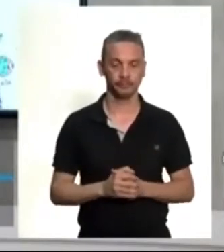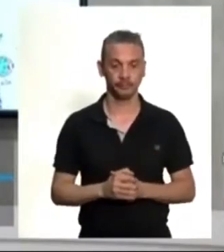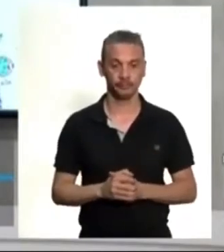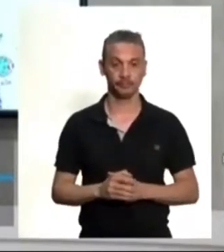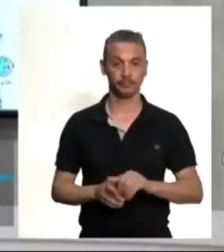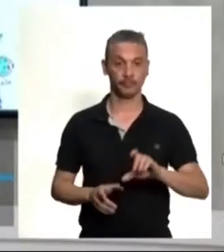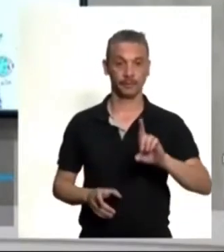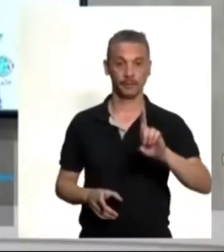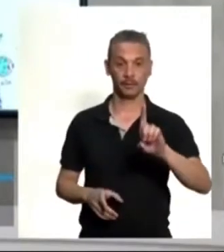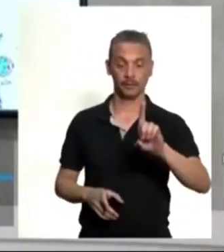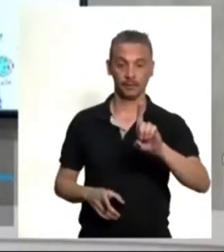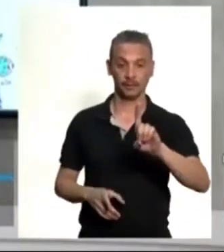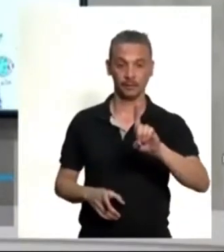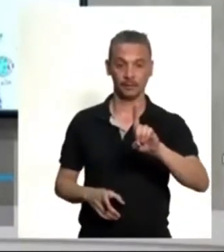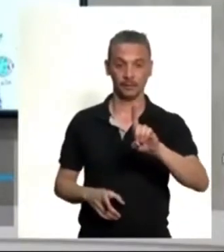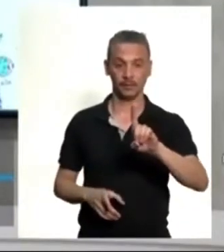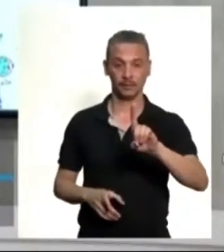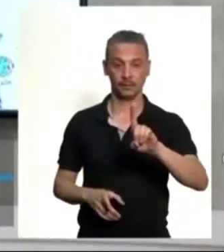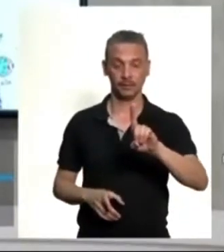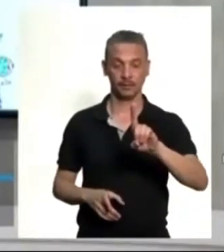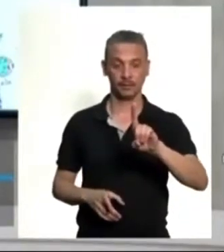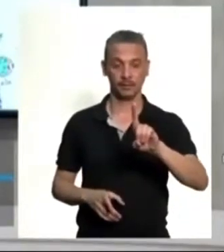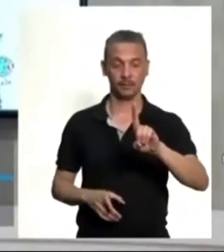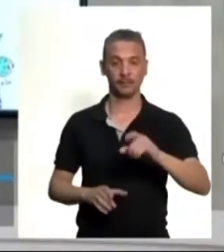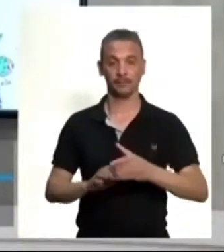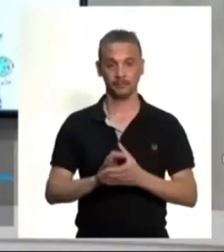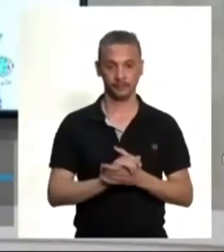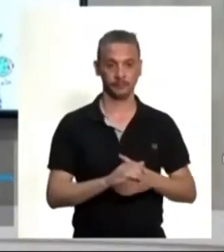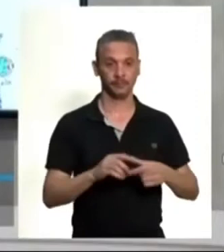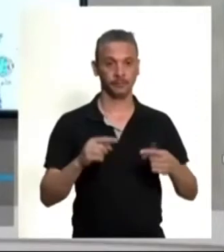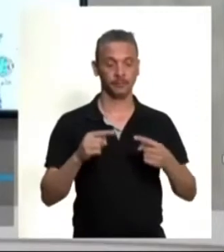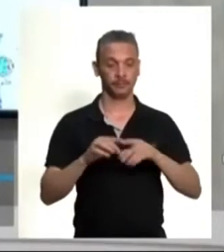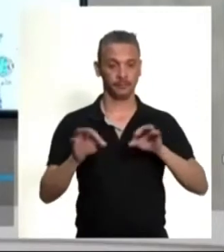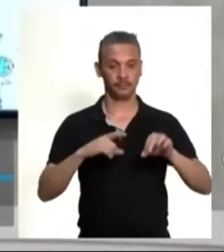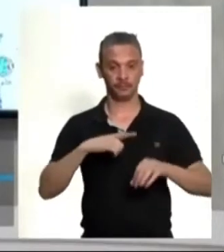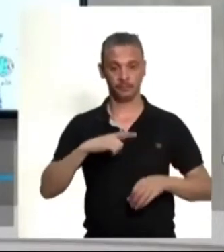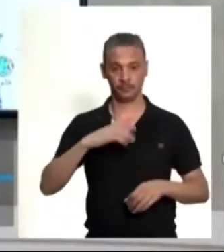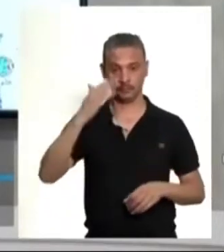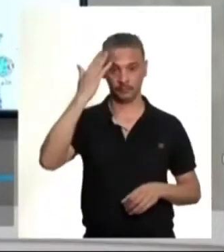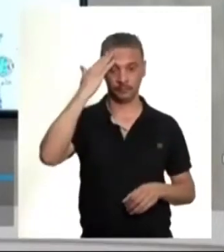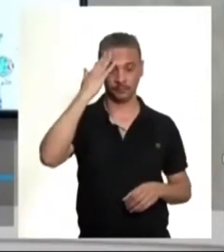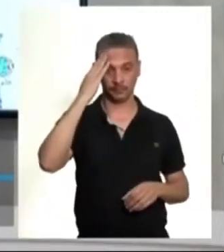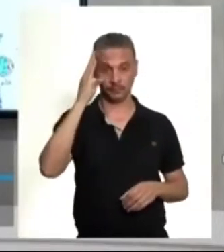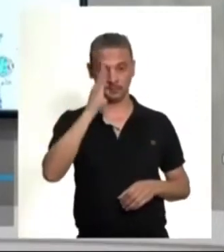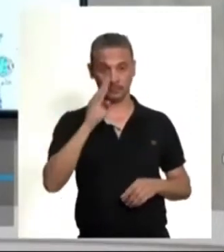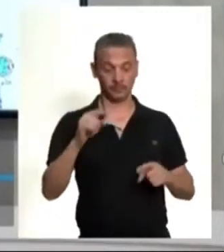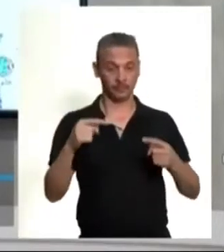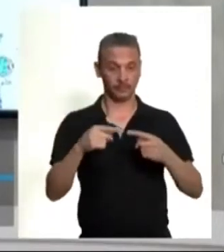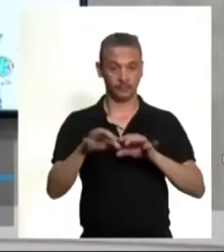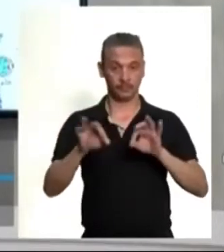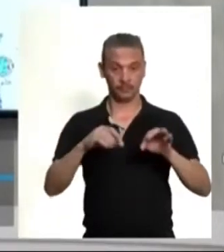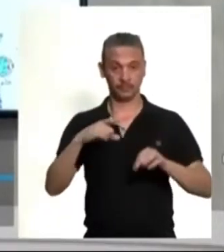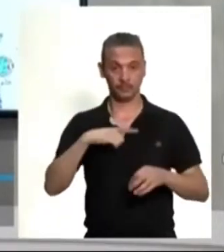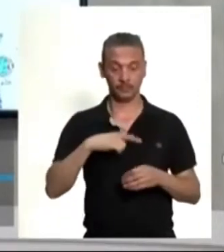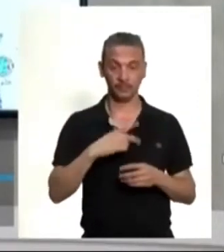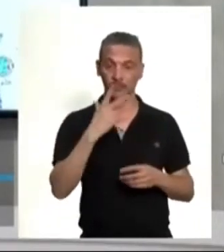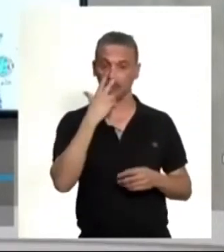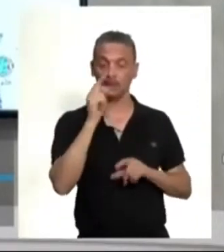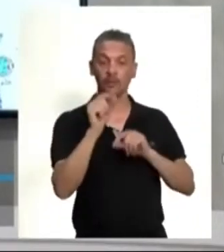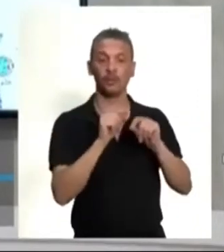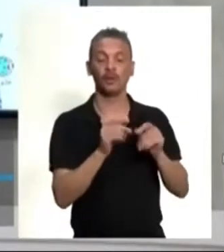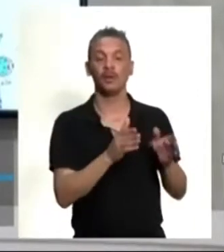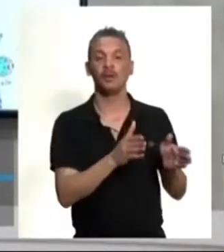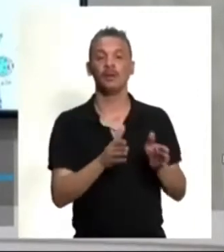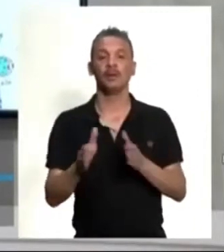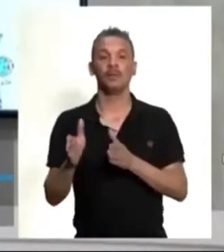D. A implantação de indústrias nas cidades brasileiras, ó, isso está se parecendo com aquele